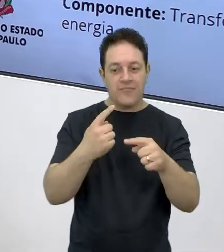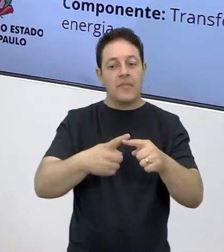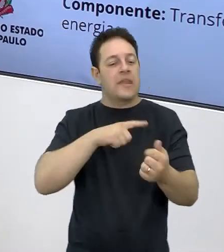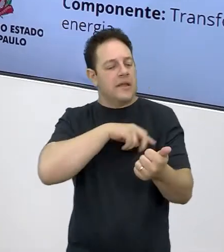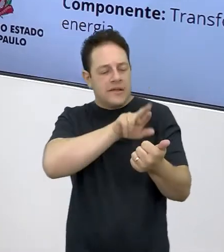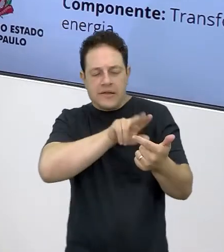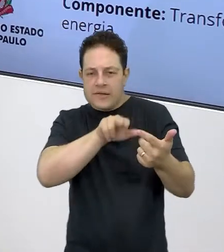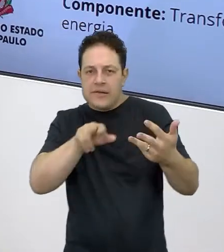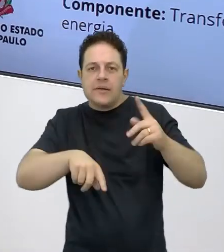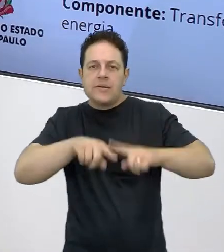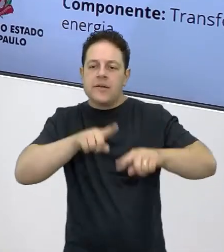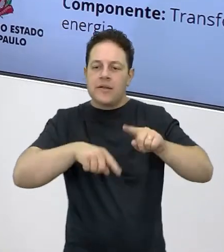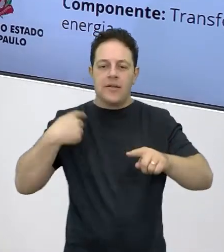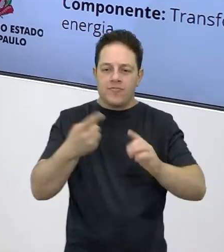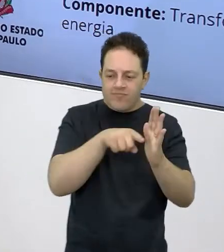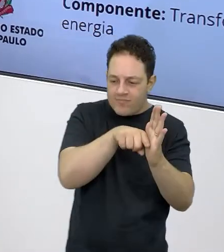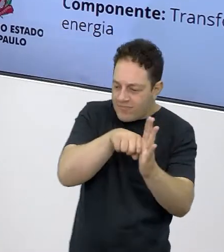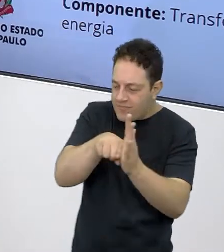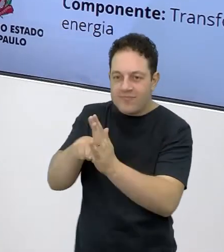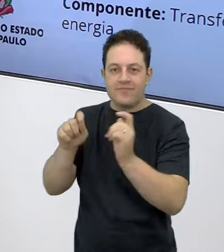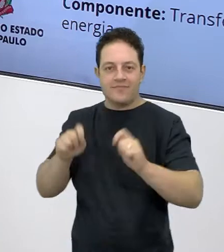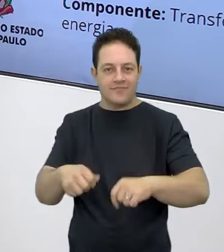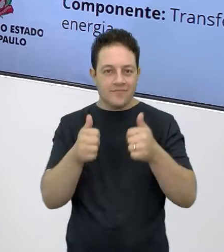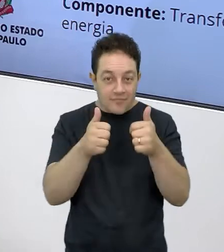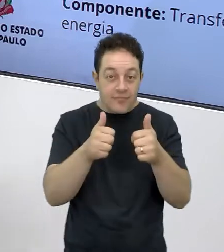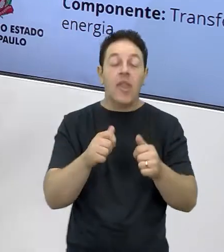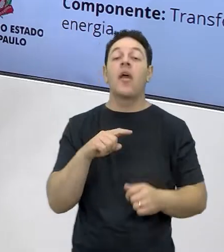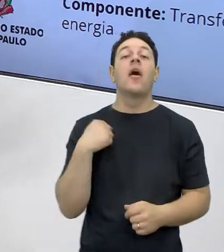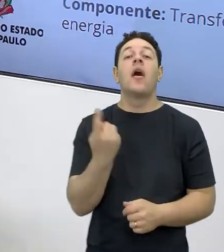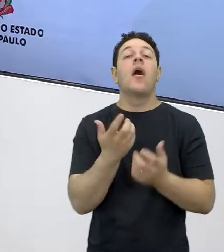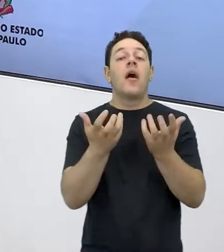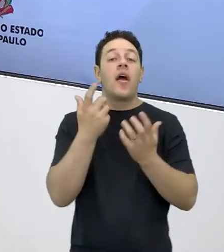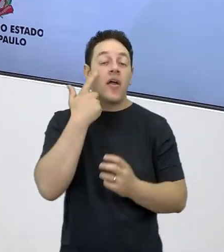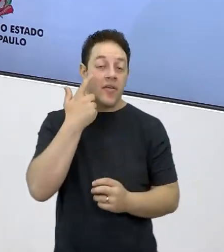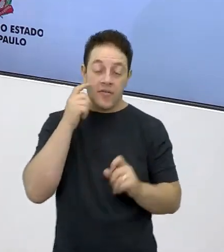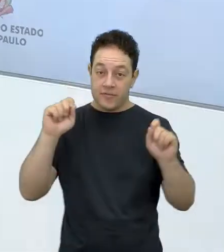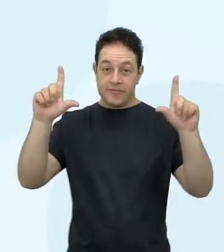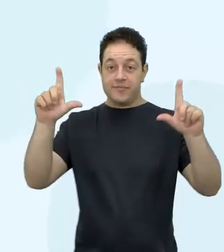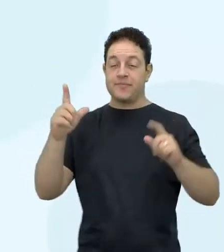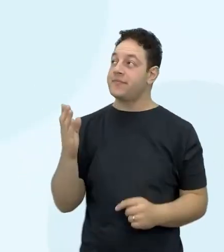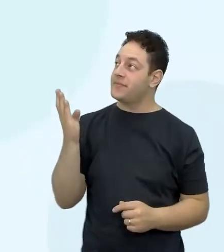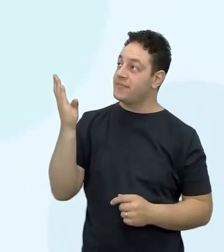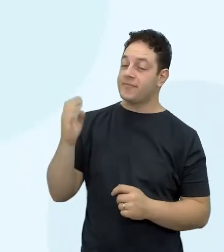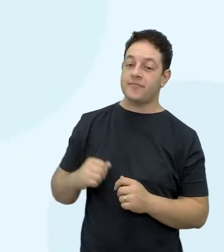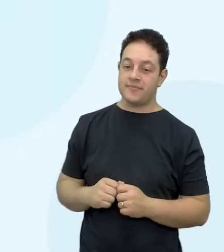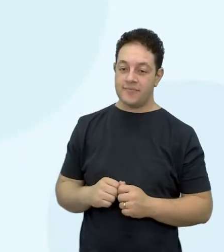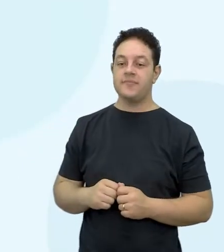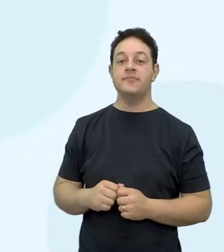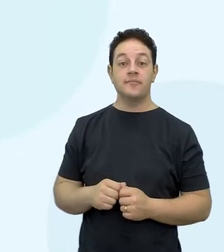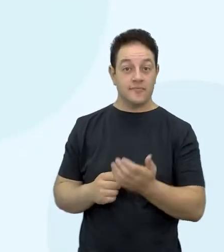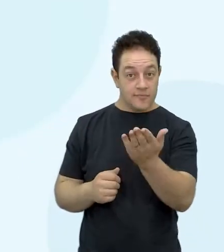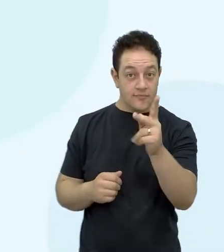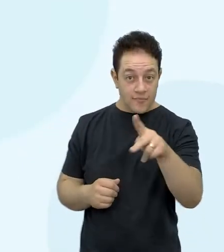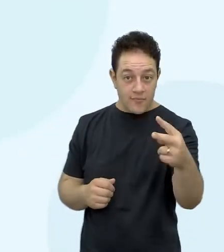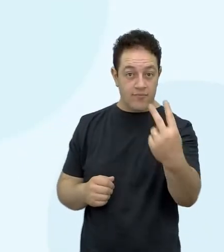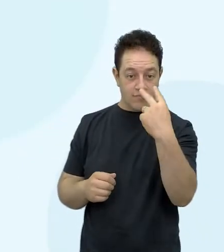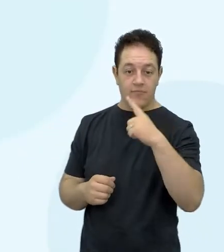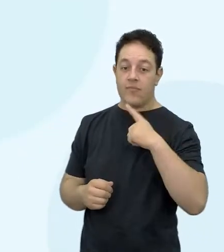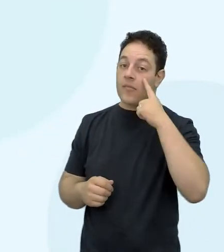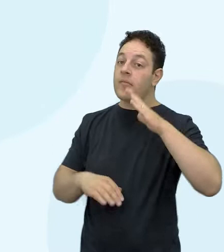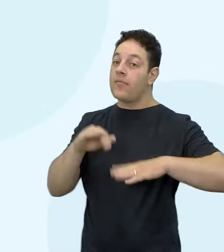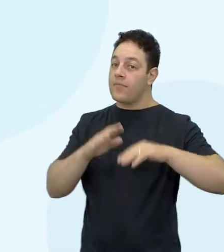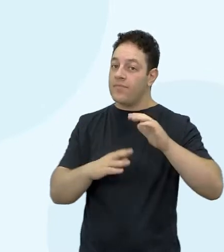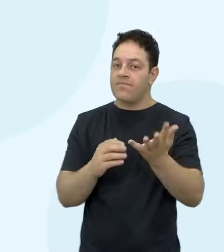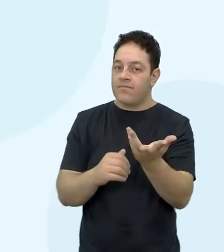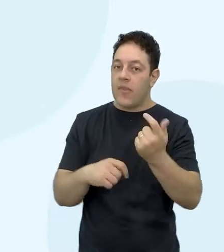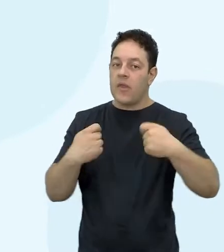vários materiais para a gente consultar. Então o que a gente quer, olhando aí para a nossa tela, o professor que está nos acompanhando, essas são as habilidades